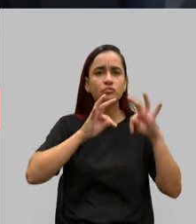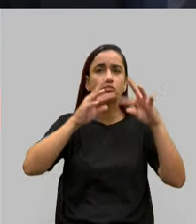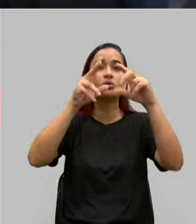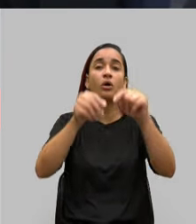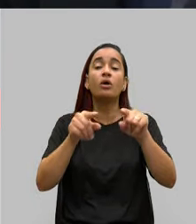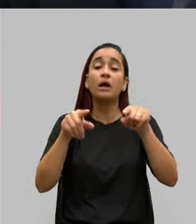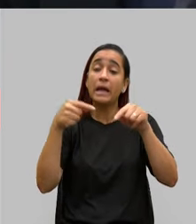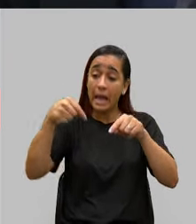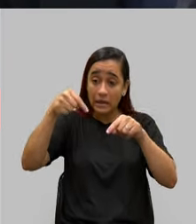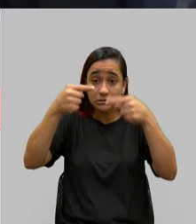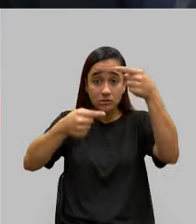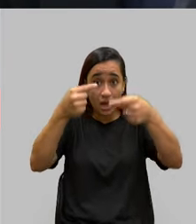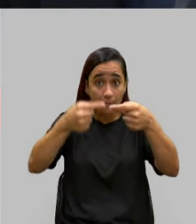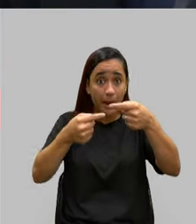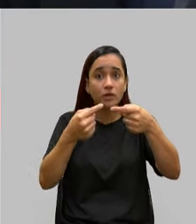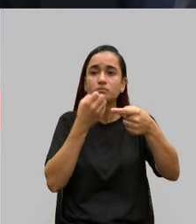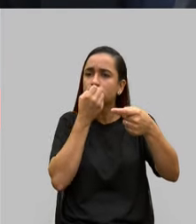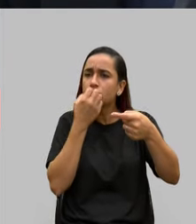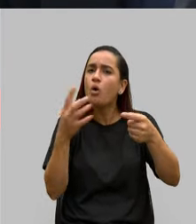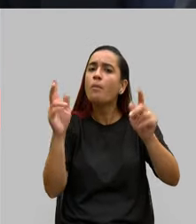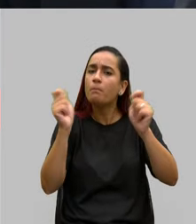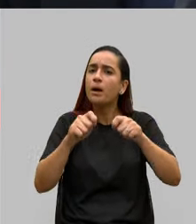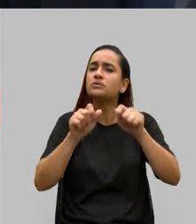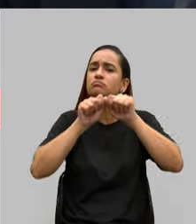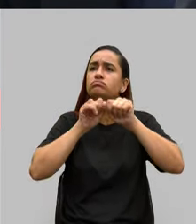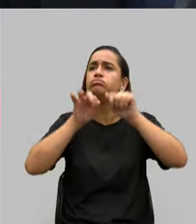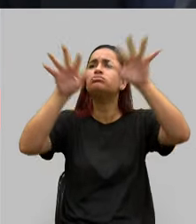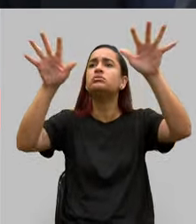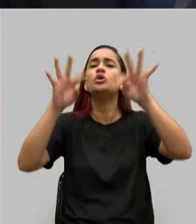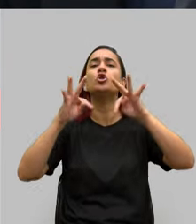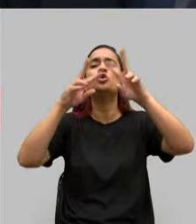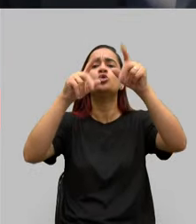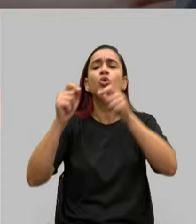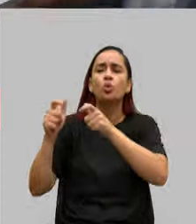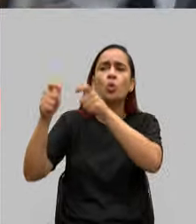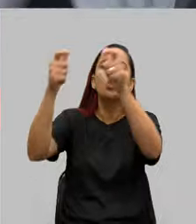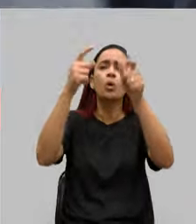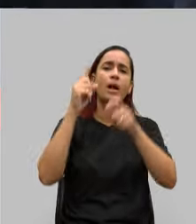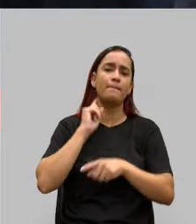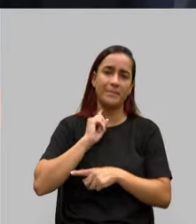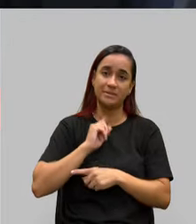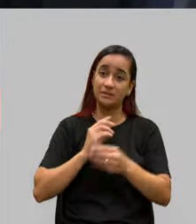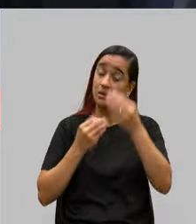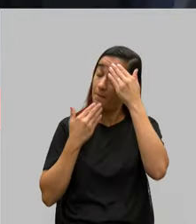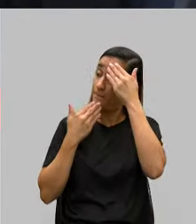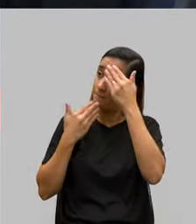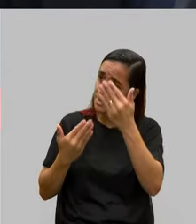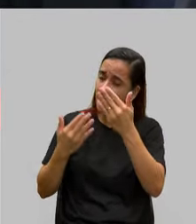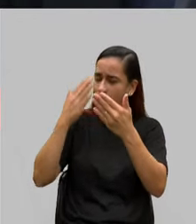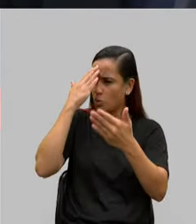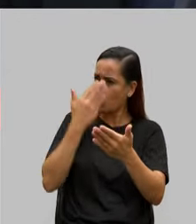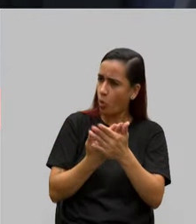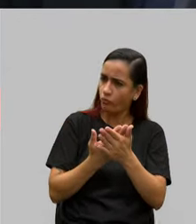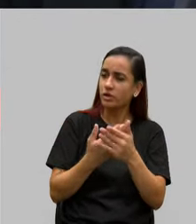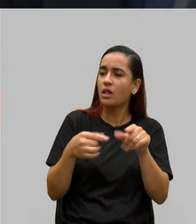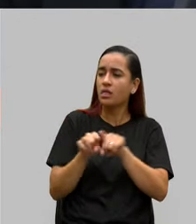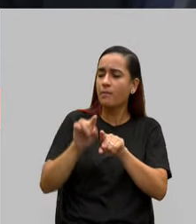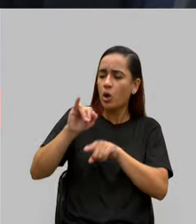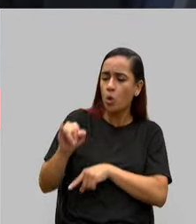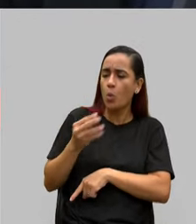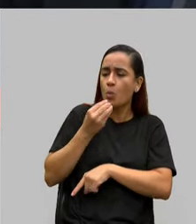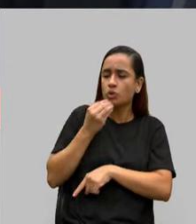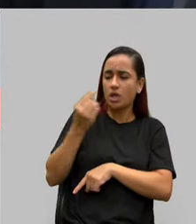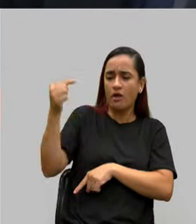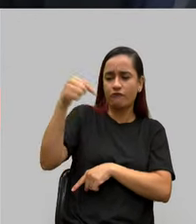possa chegar em todos os Recantos de Minas Gerais então obrigado Mais uma vez pela confiança e pela oportunidade de discutir esse assunto que é